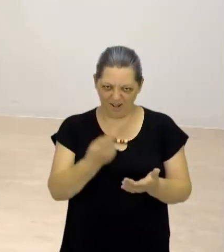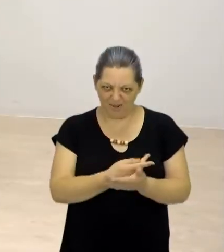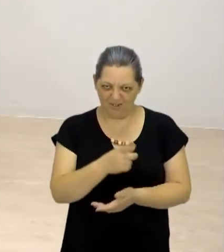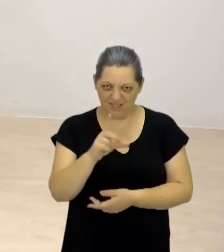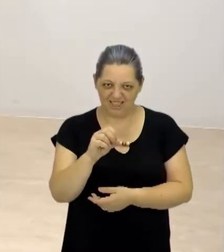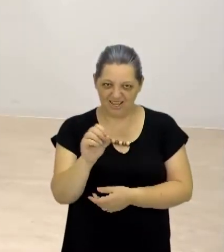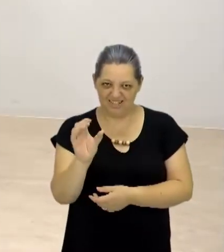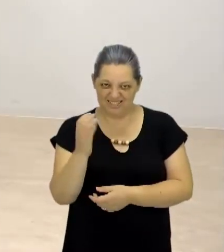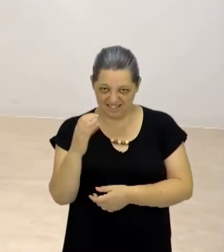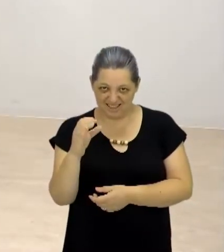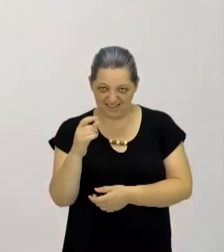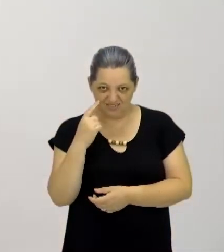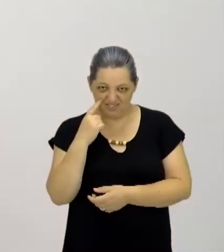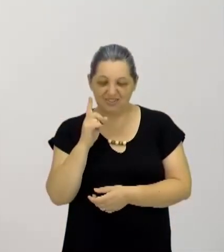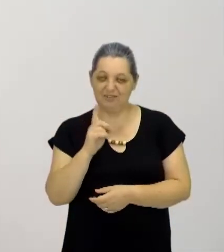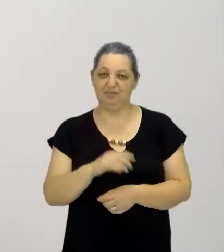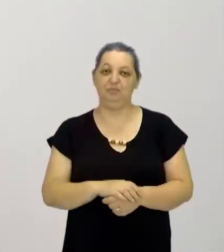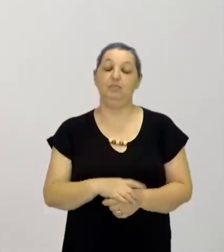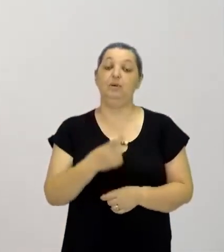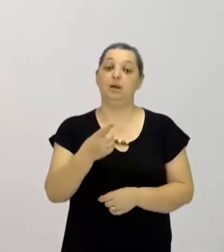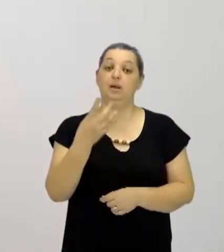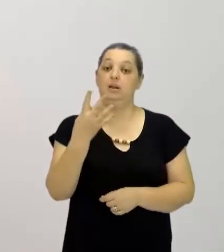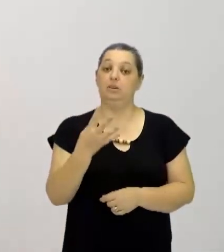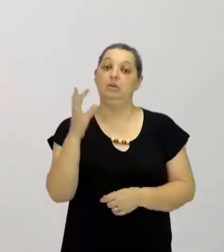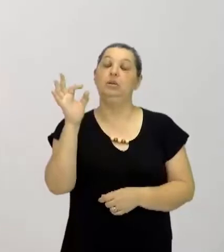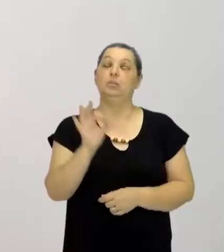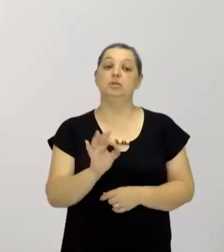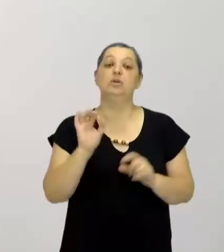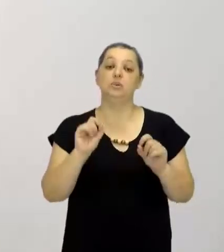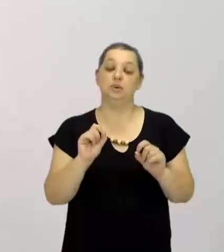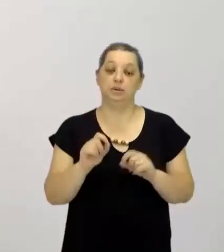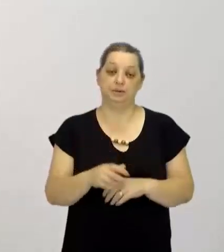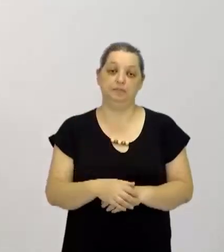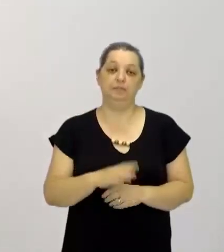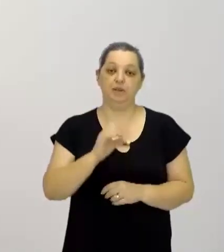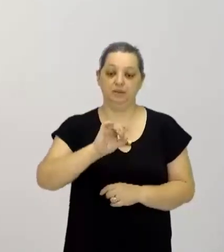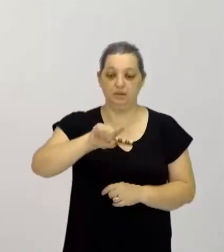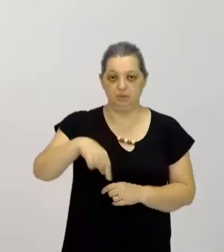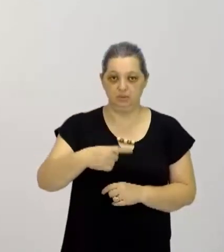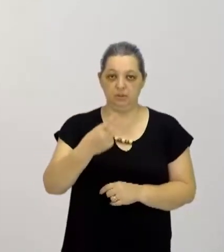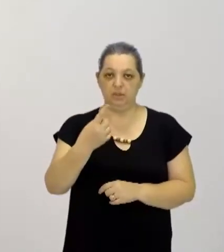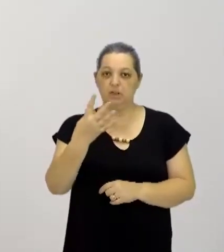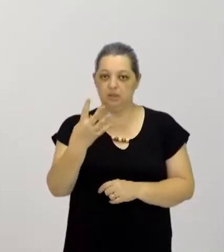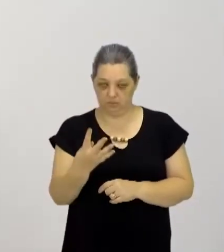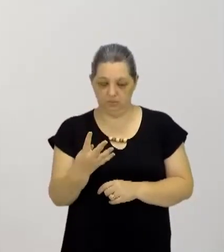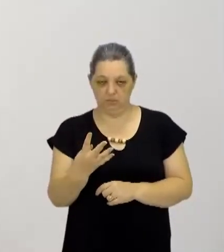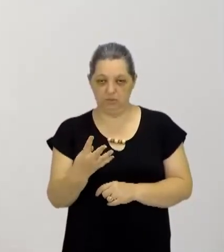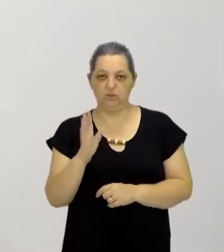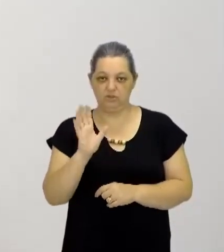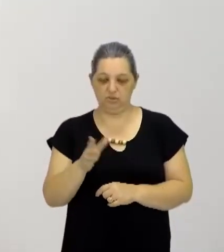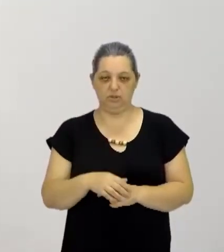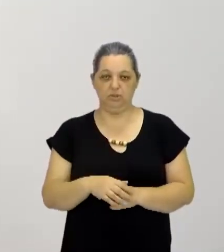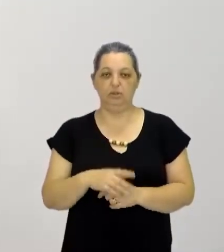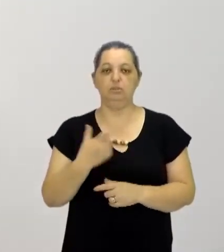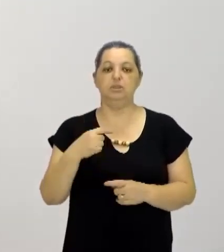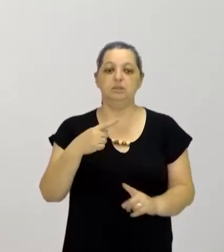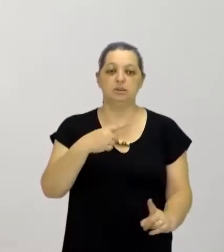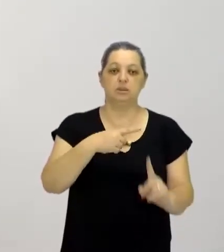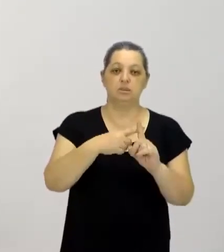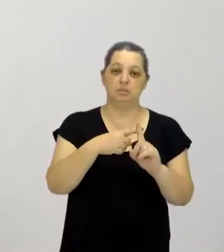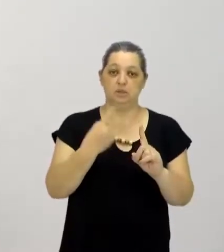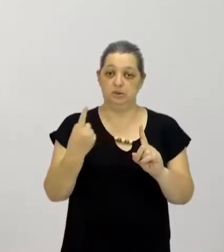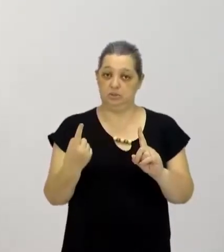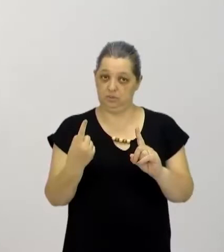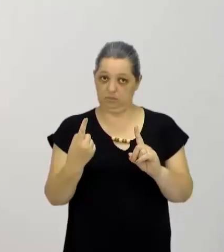não. Então, falou em 14%. 14%, 0,14. Já pensei ele no decimal, tá? Tem que somar 1, porque é um aumento, é um